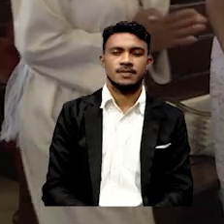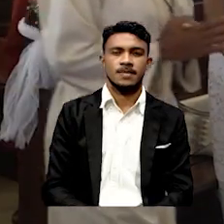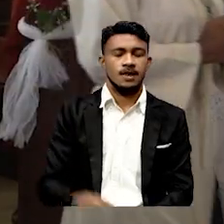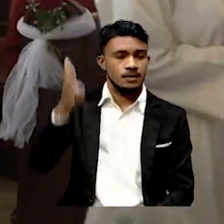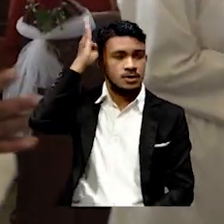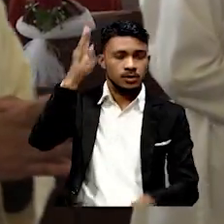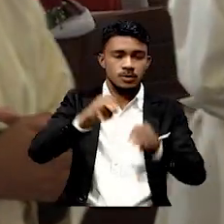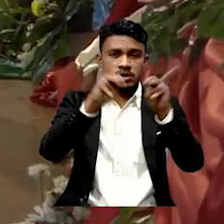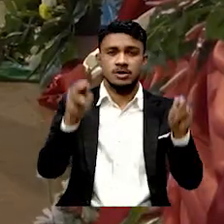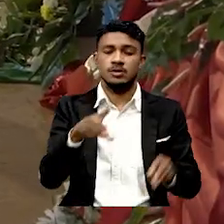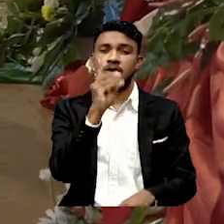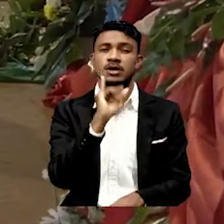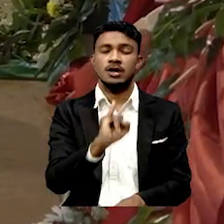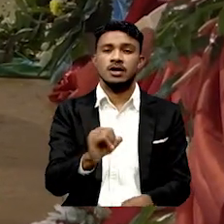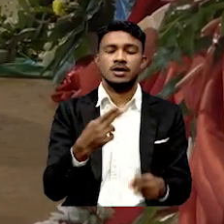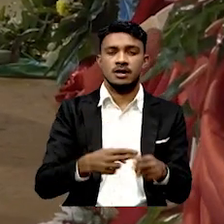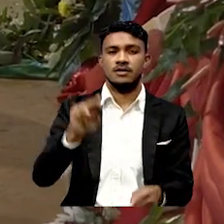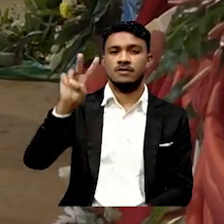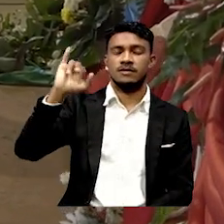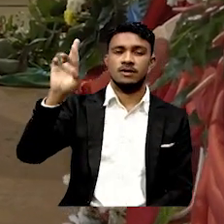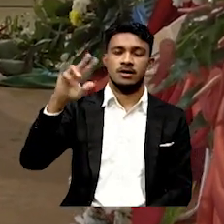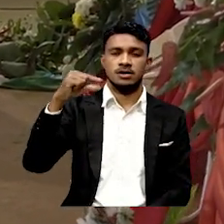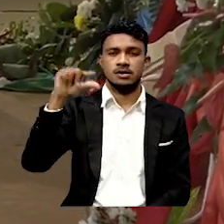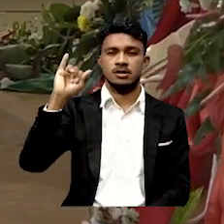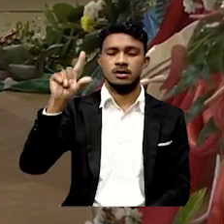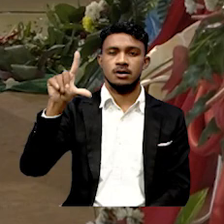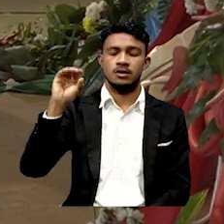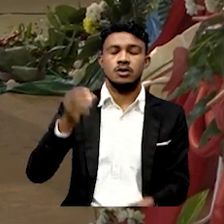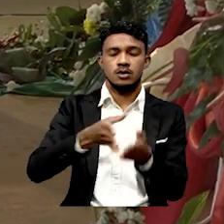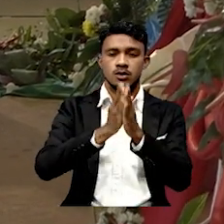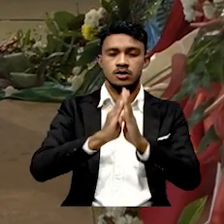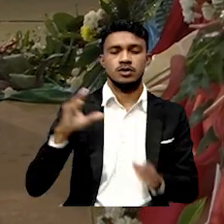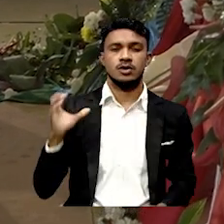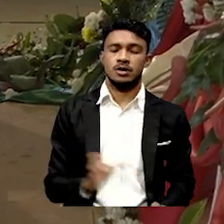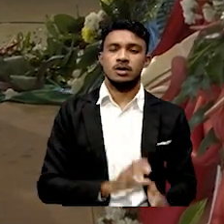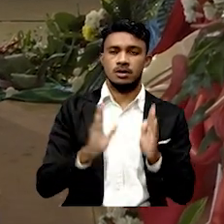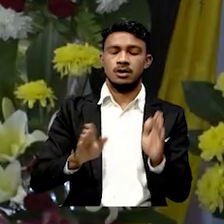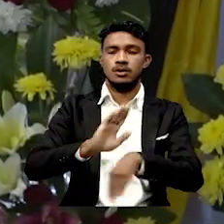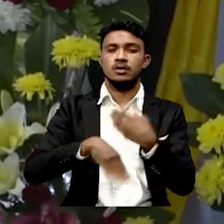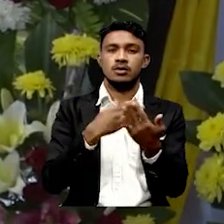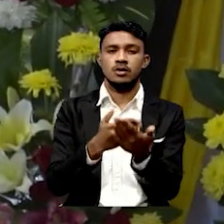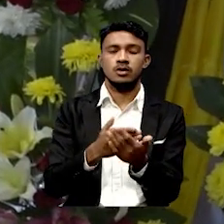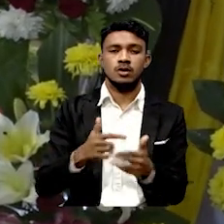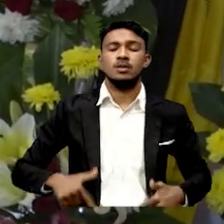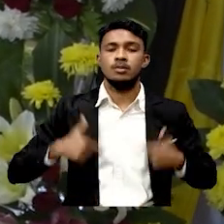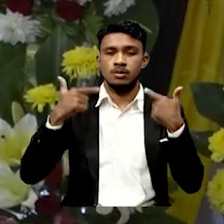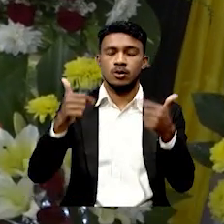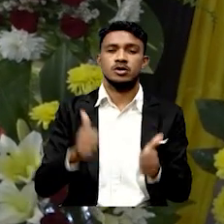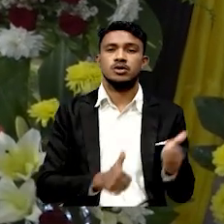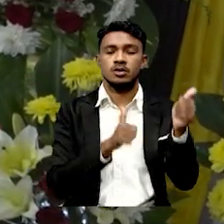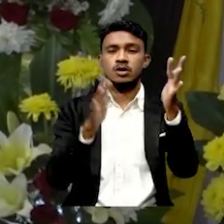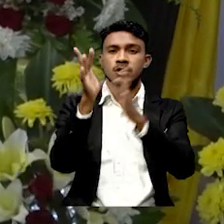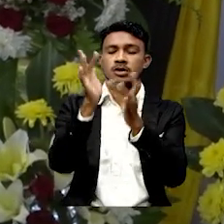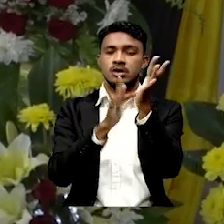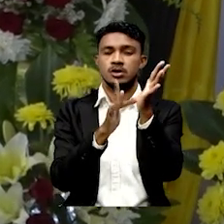Arcebispo Arquidiocese de Ili Dom Virgílio do Carmo da Silva SDB, Jesus Saranicira atu Moris tuir Jesus, tamba Jesus Cristo magdalang noli